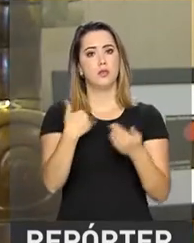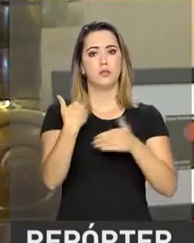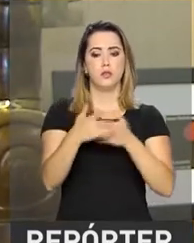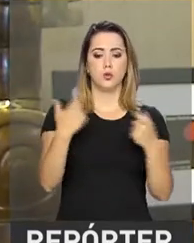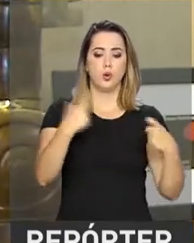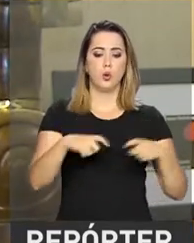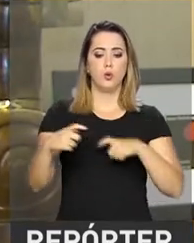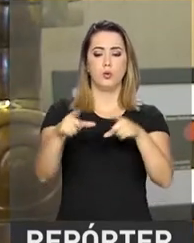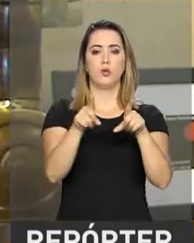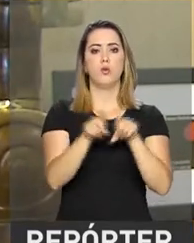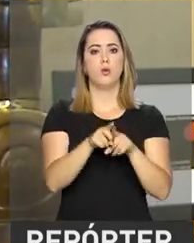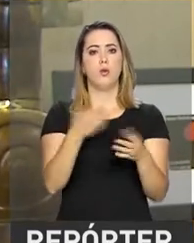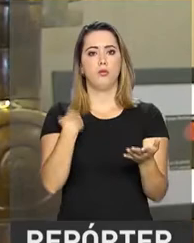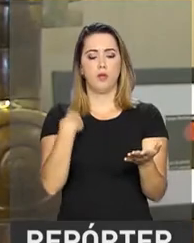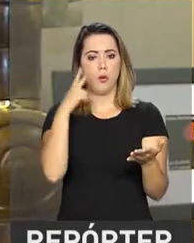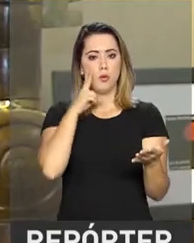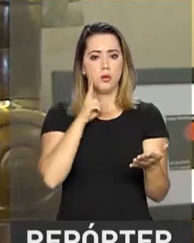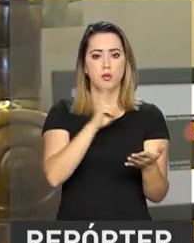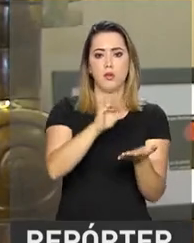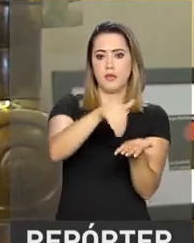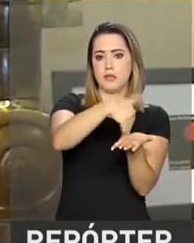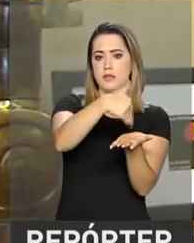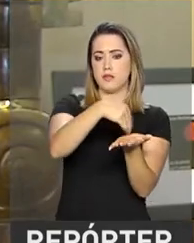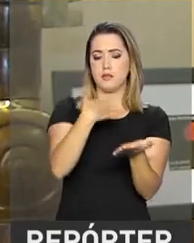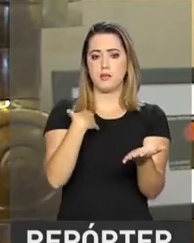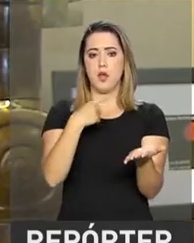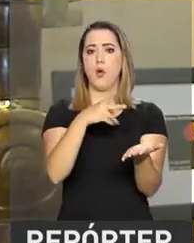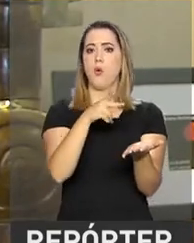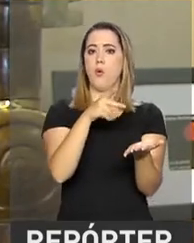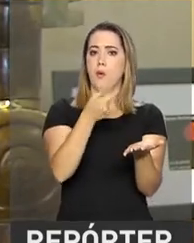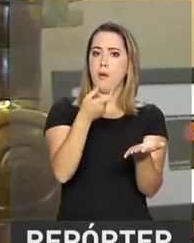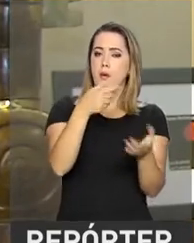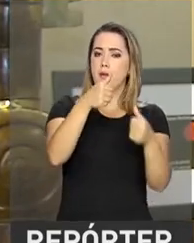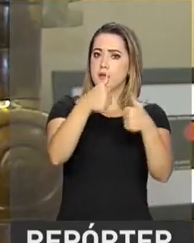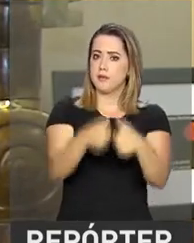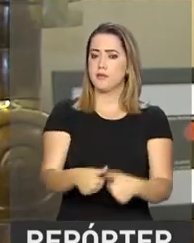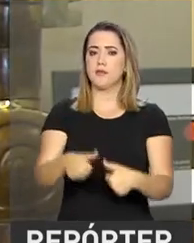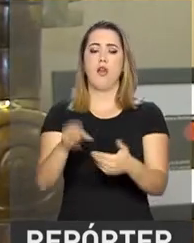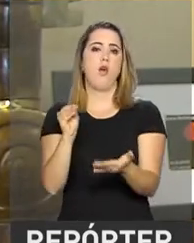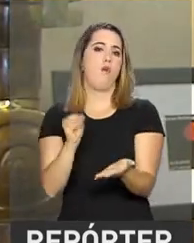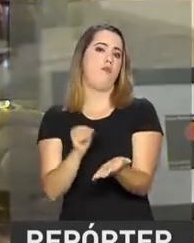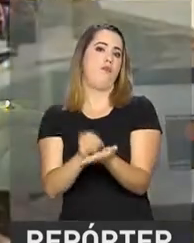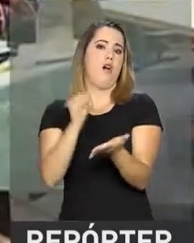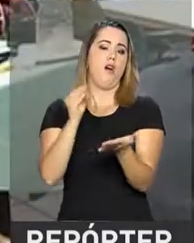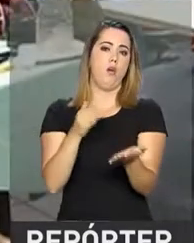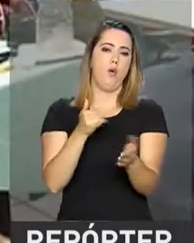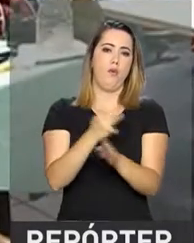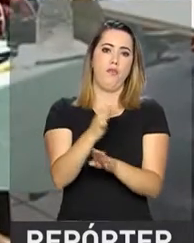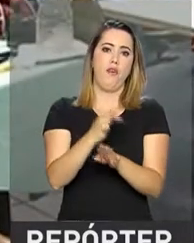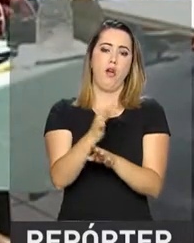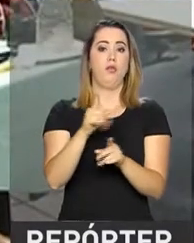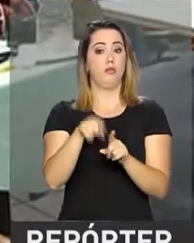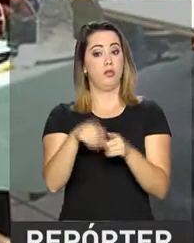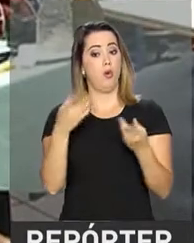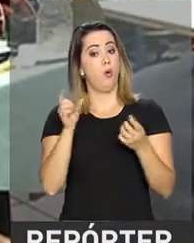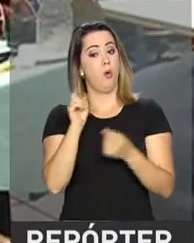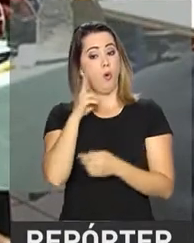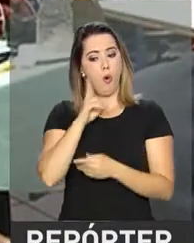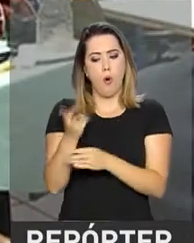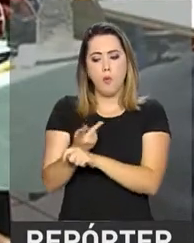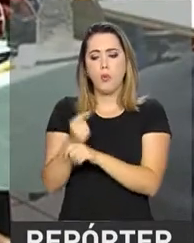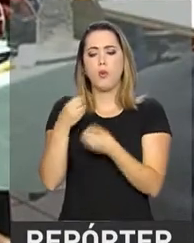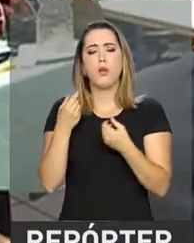nível local do registro da mata freqüência e dos motivos do abandono da ota ausência do